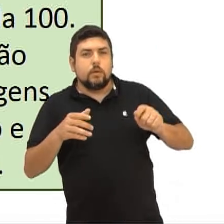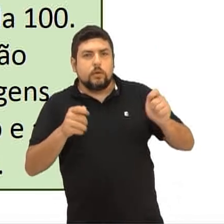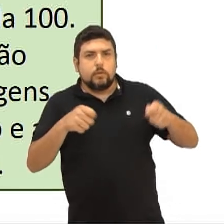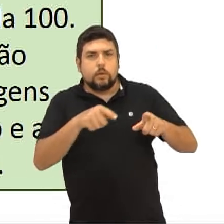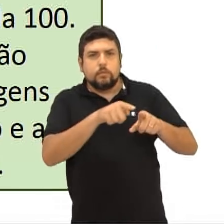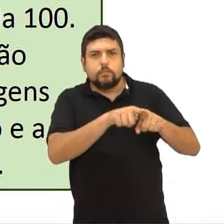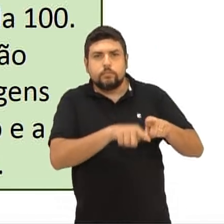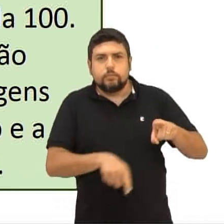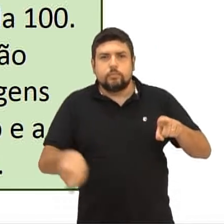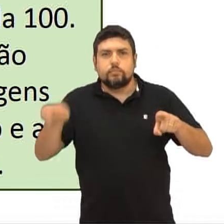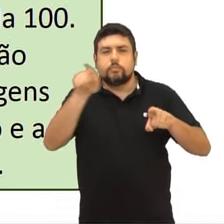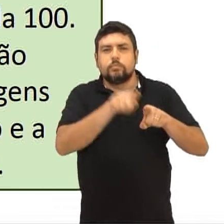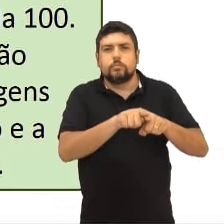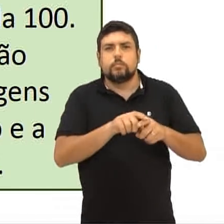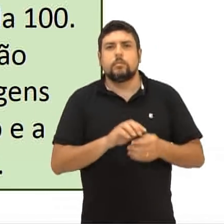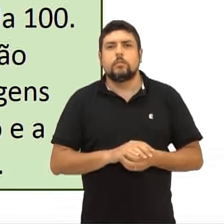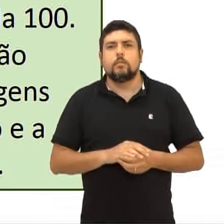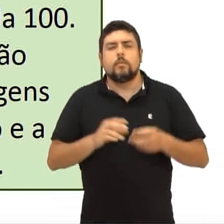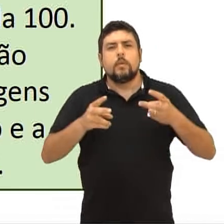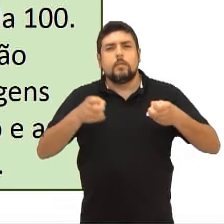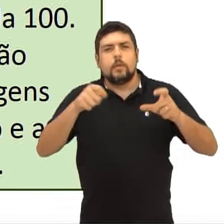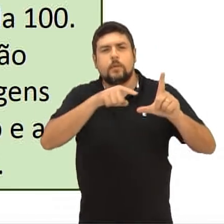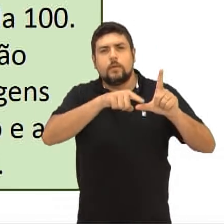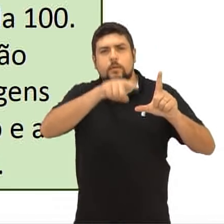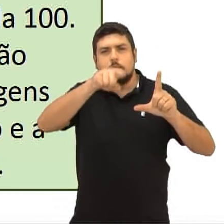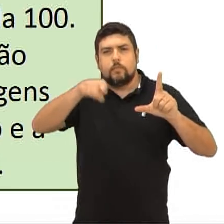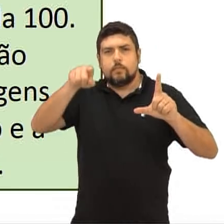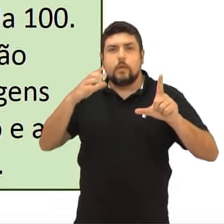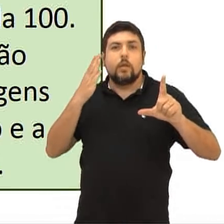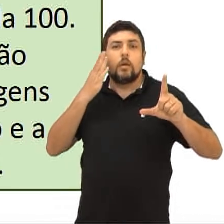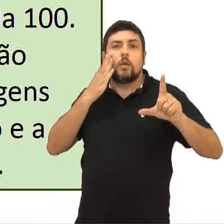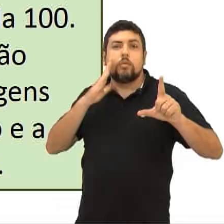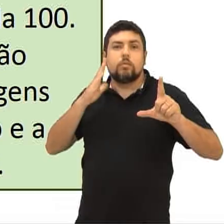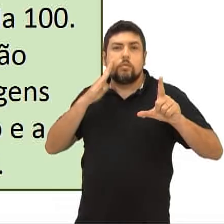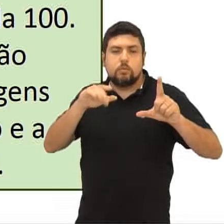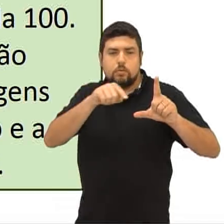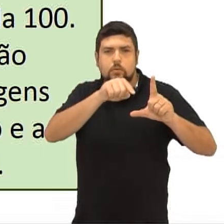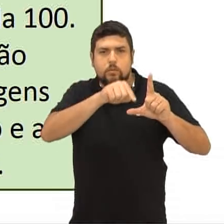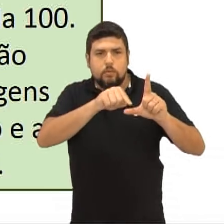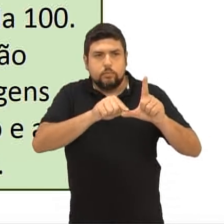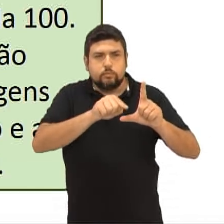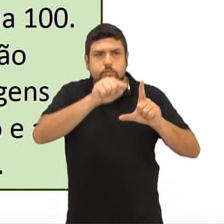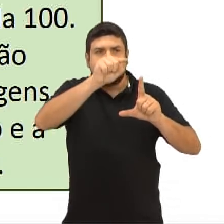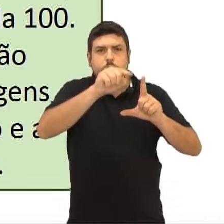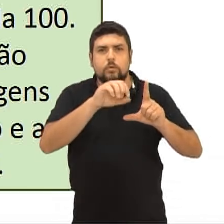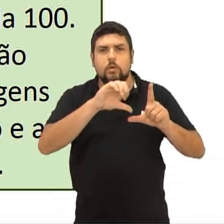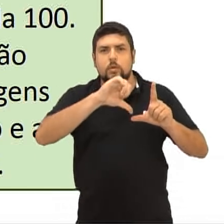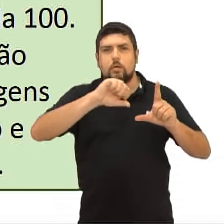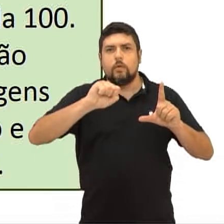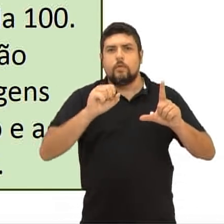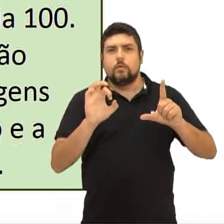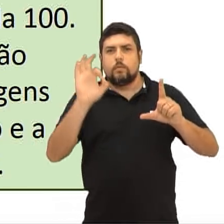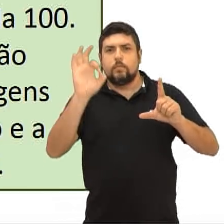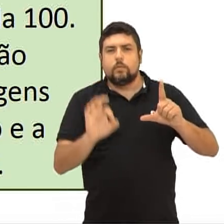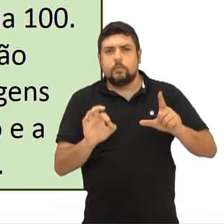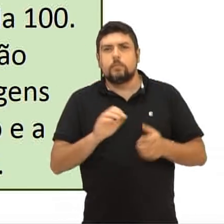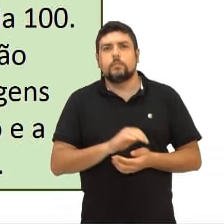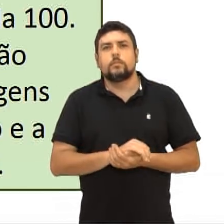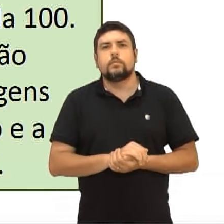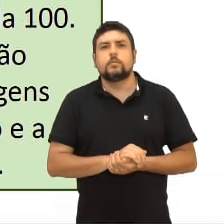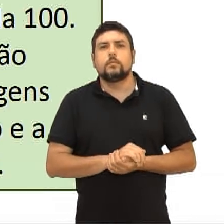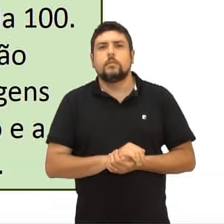de alumínio foram 98% de um todo de 100. As porcentagens são